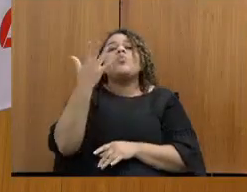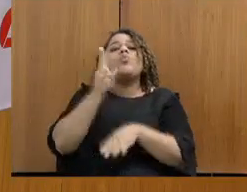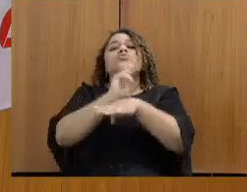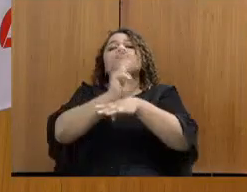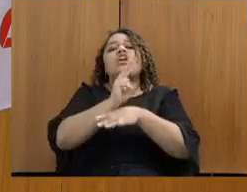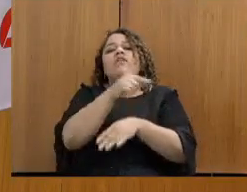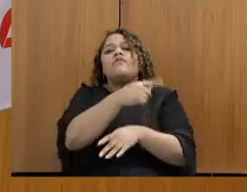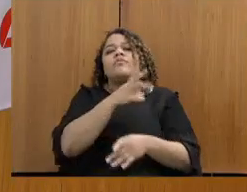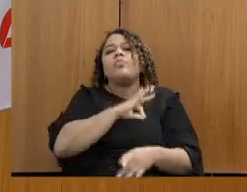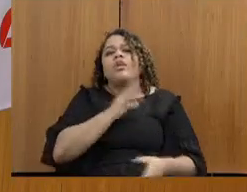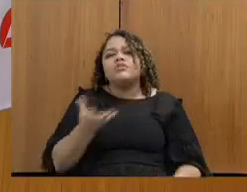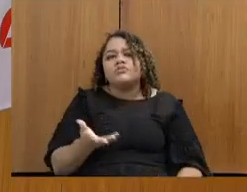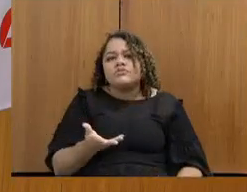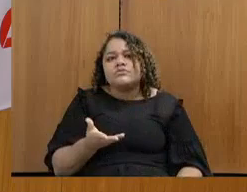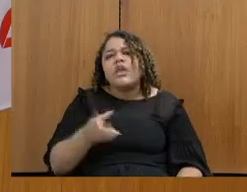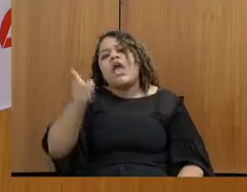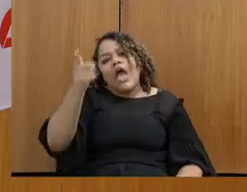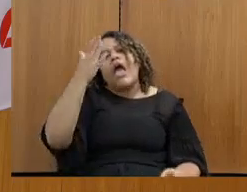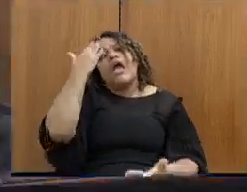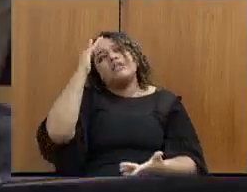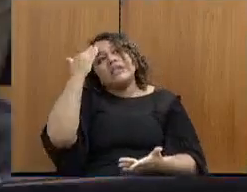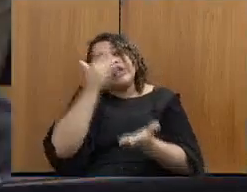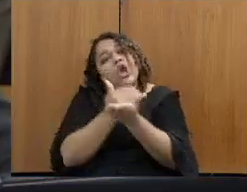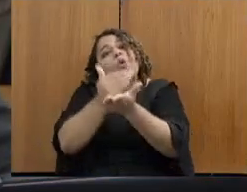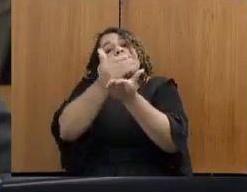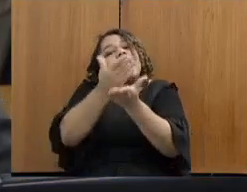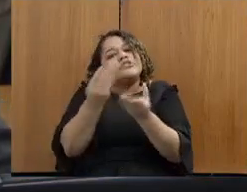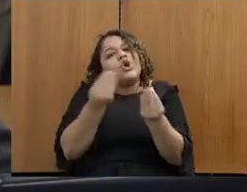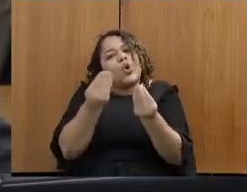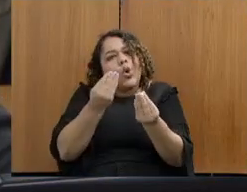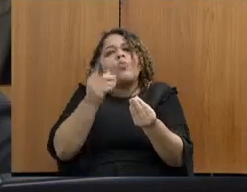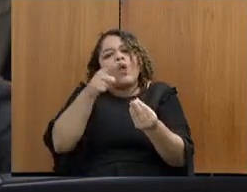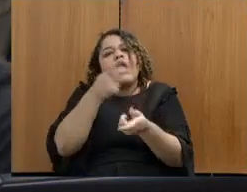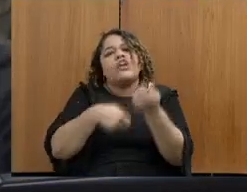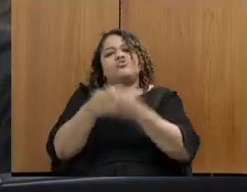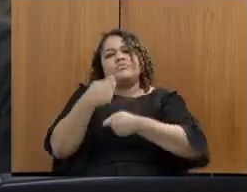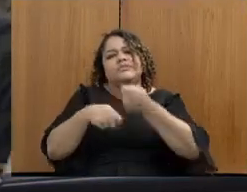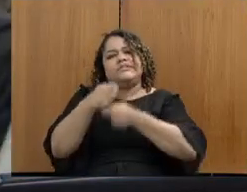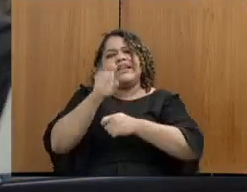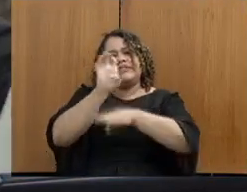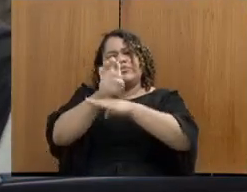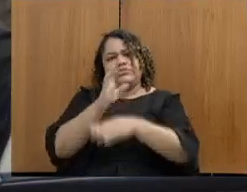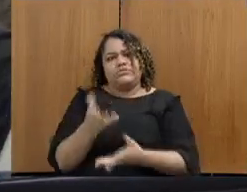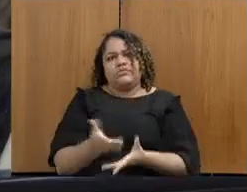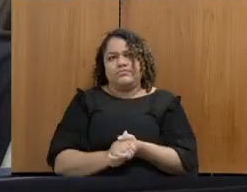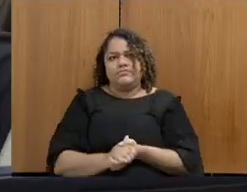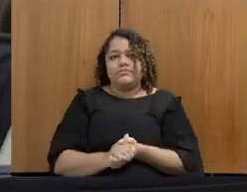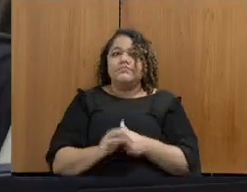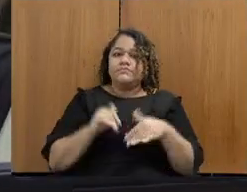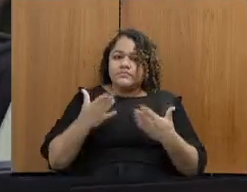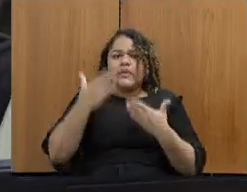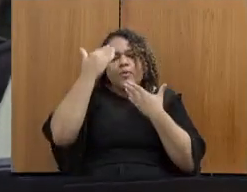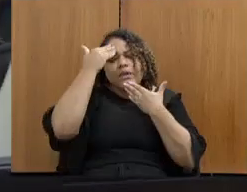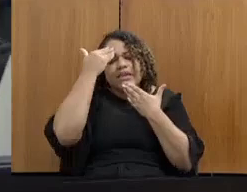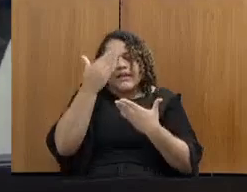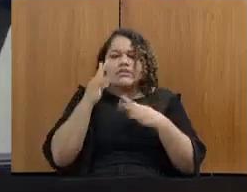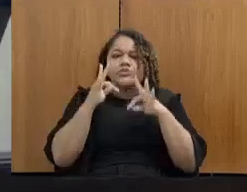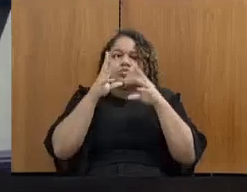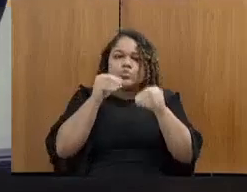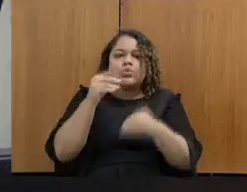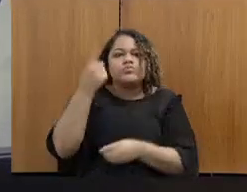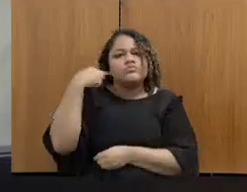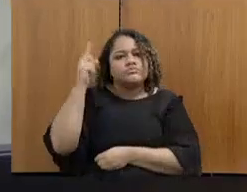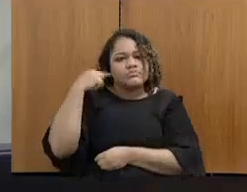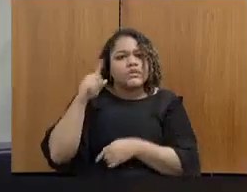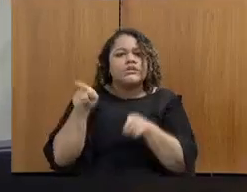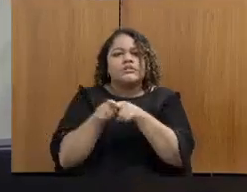melhor o que é administração pública do Estado cumprir a finalidade da reunião a presidência agradece a presença dos parlamentares e